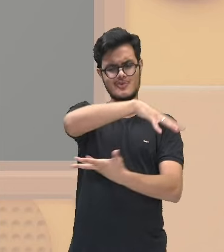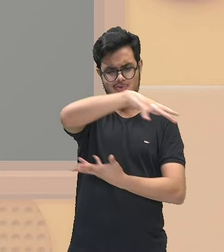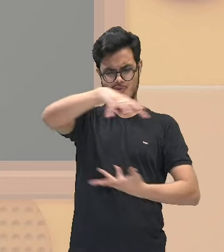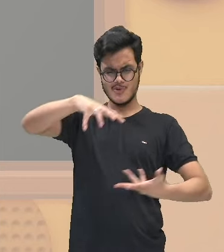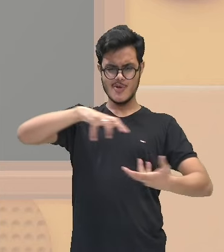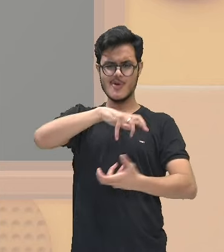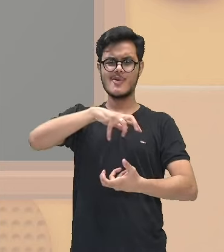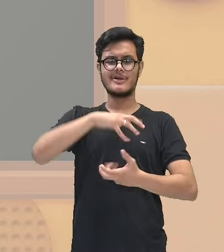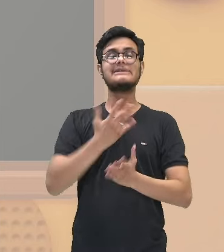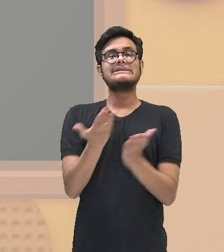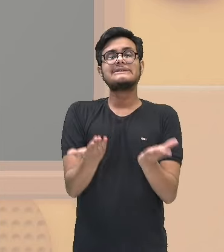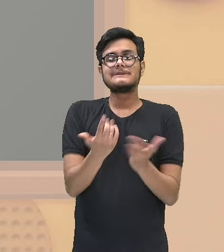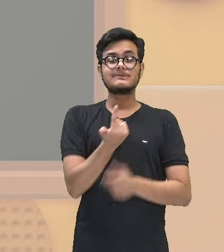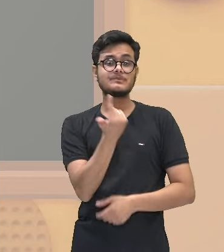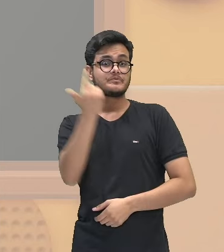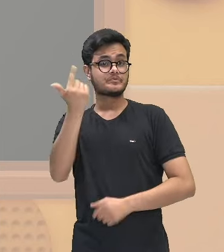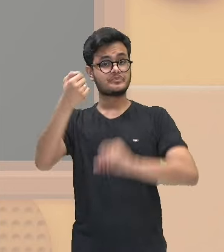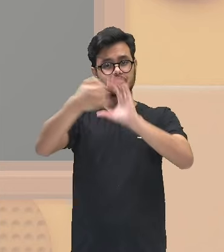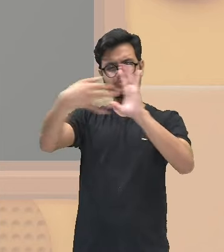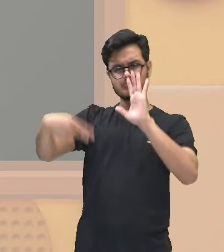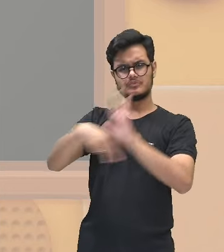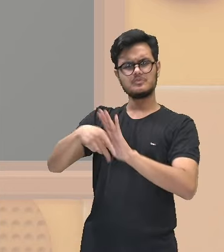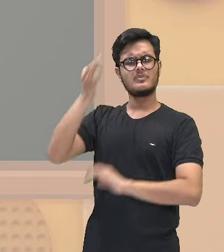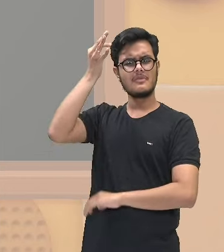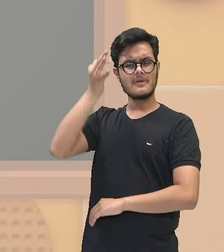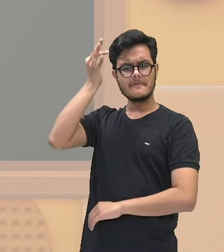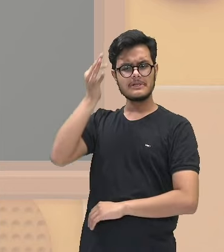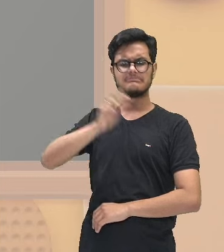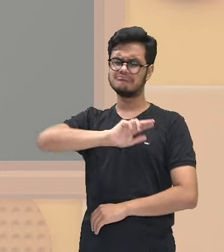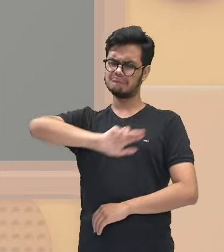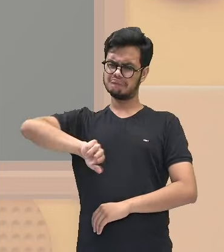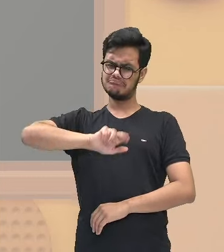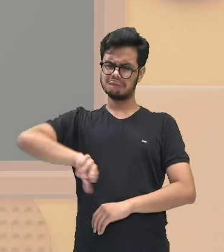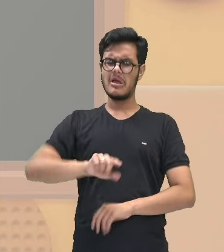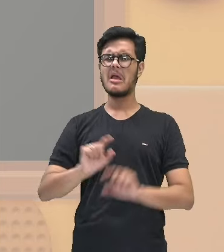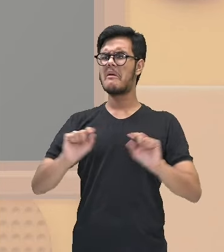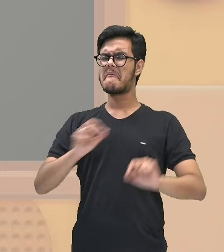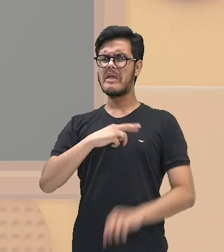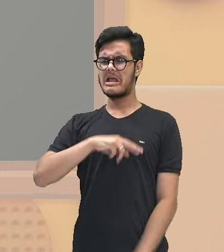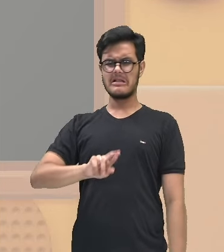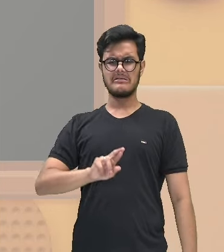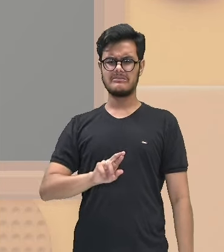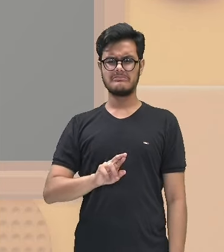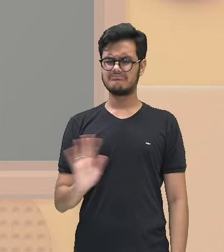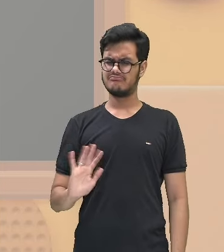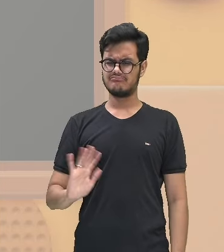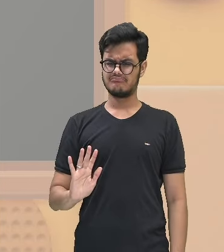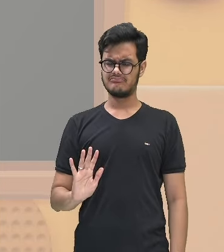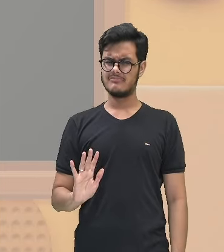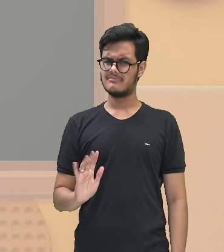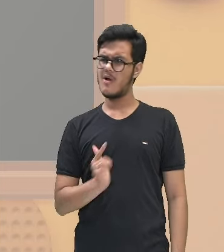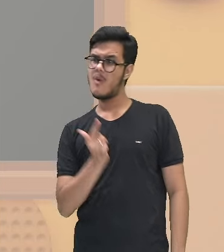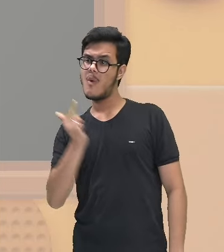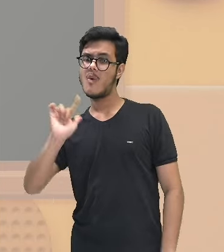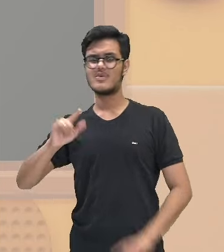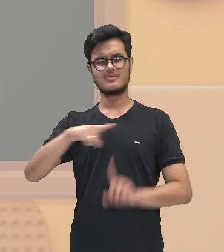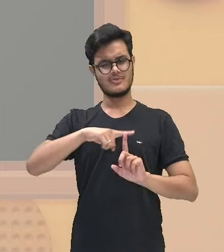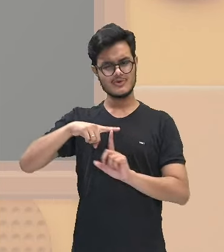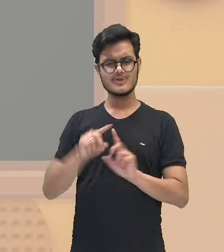mundo, né, e também outras questões filosóficas, e não apenas a questão ali religiosa. Logo,